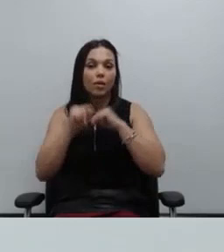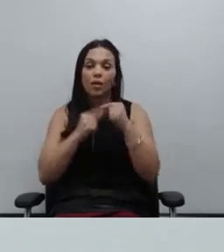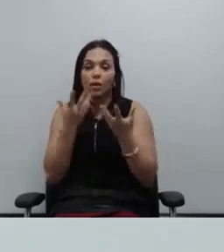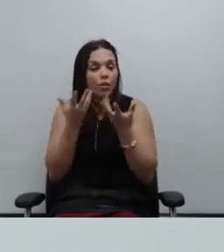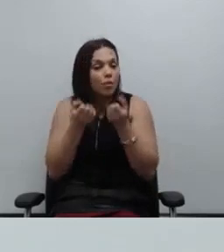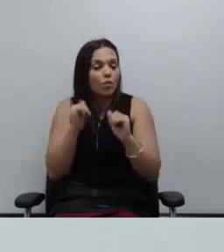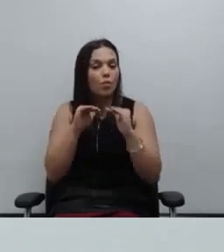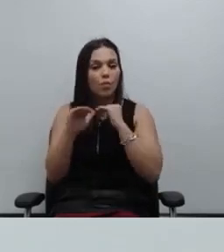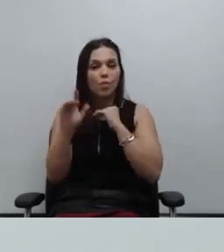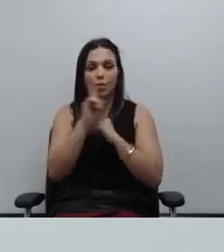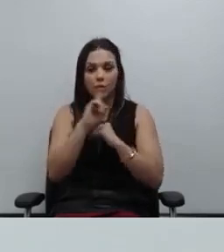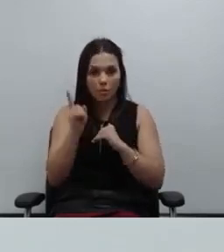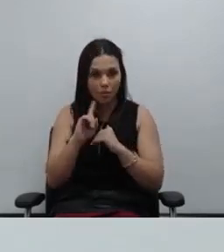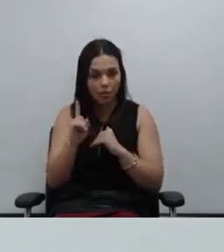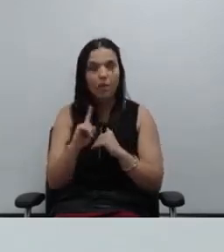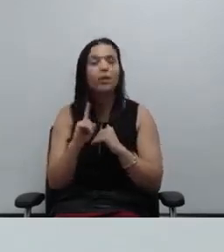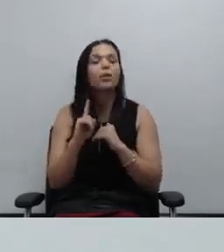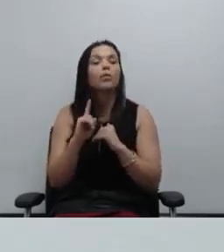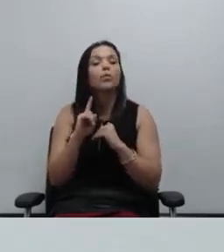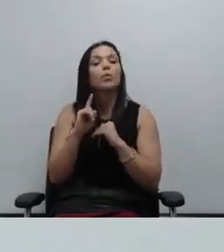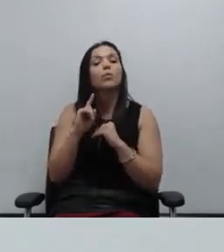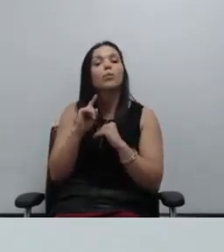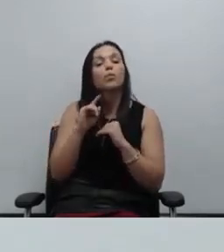do pedido apresentado pelos interessados.